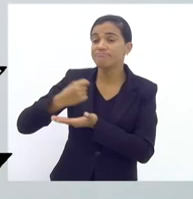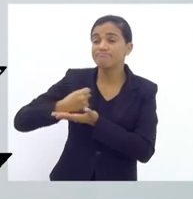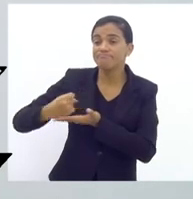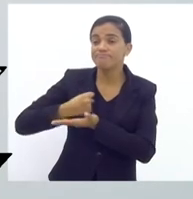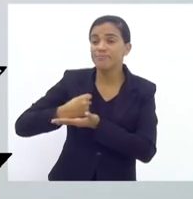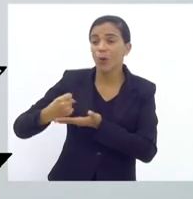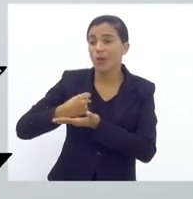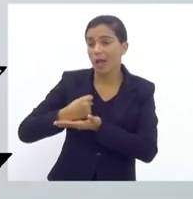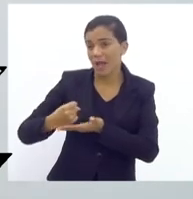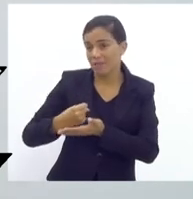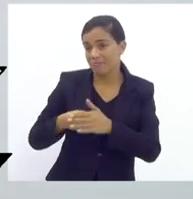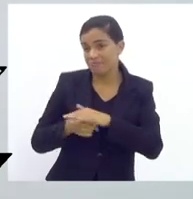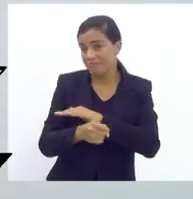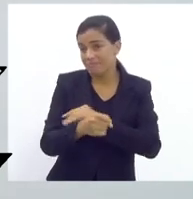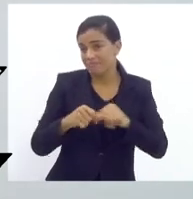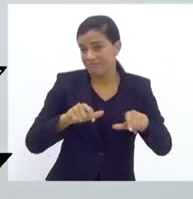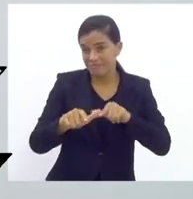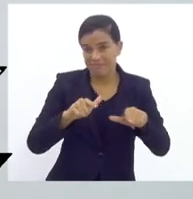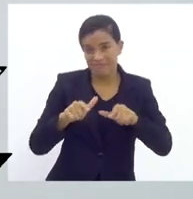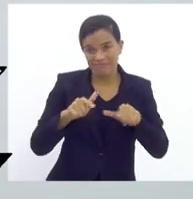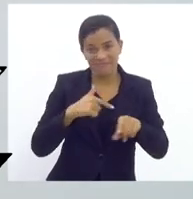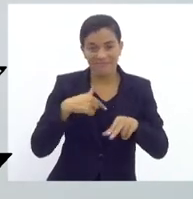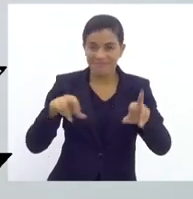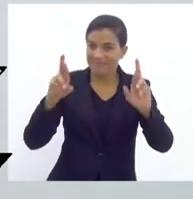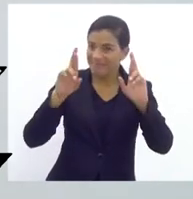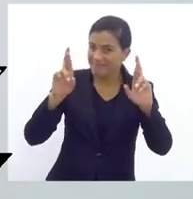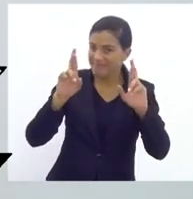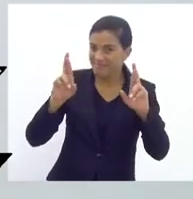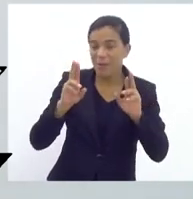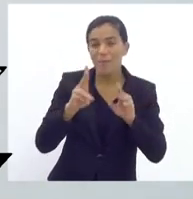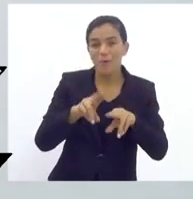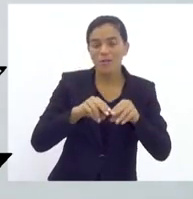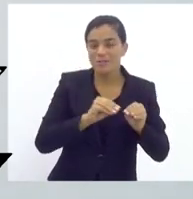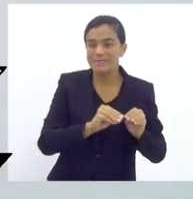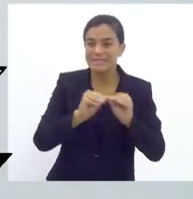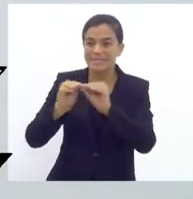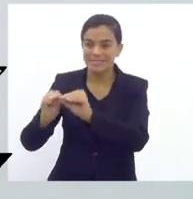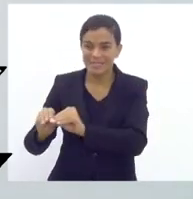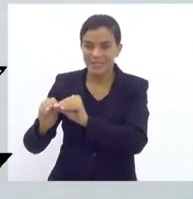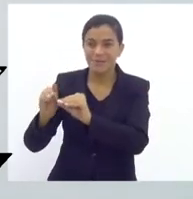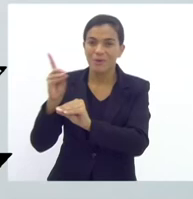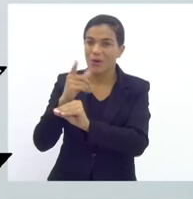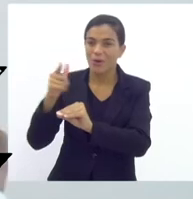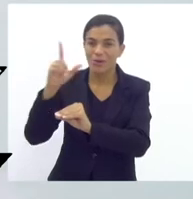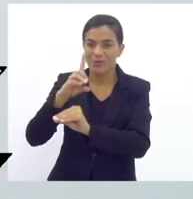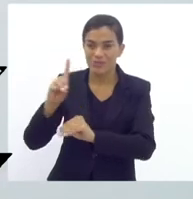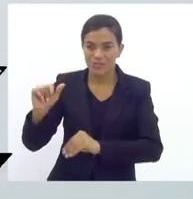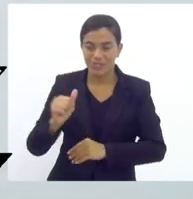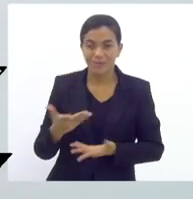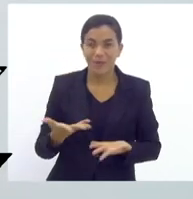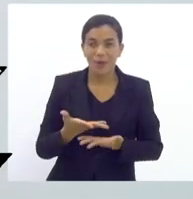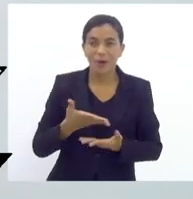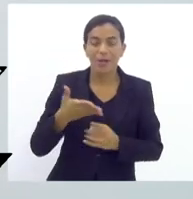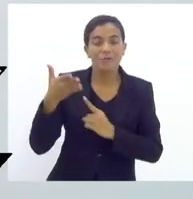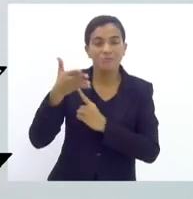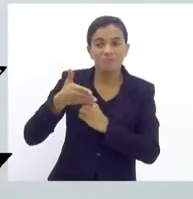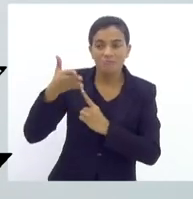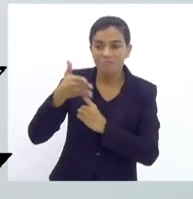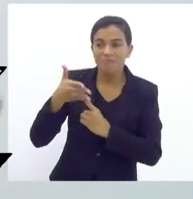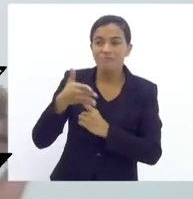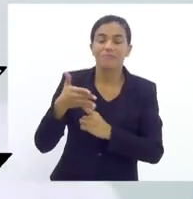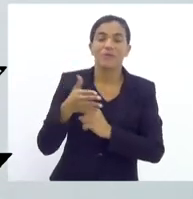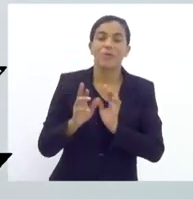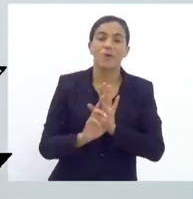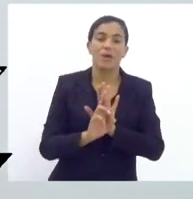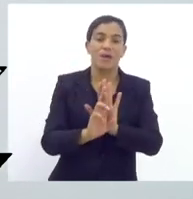da população migrante isso é parte do que a gente quer fazer e por isso o adiamento mas passo aqui agora a palavra então para